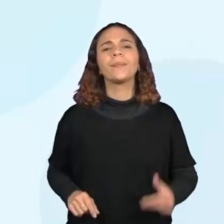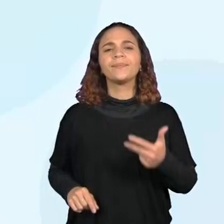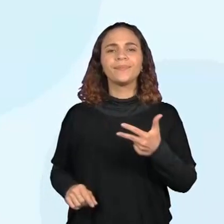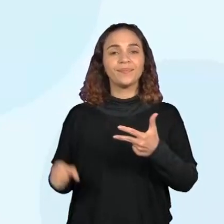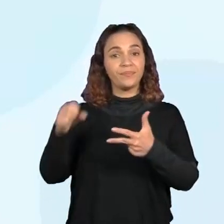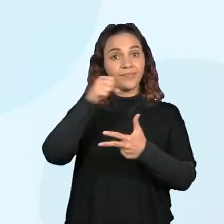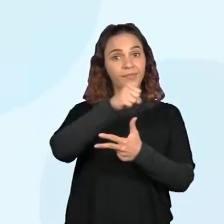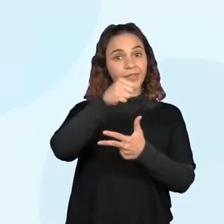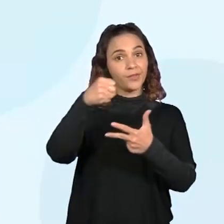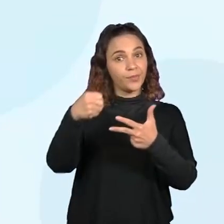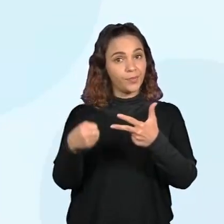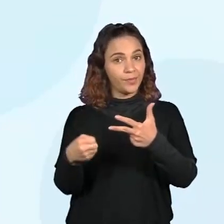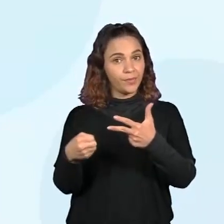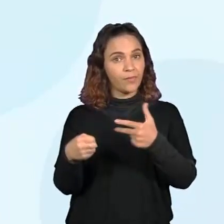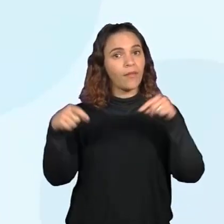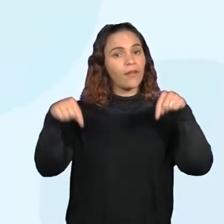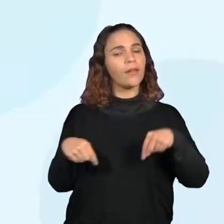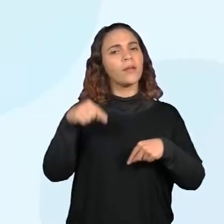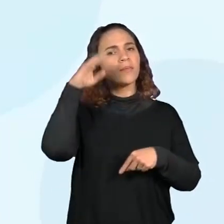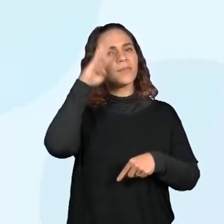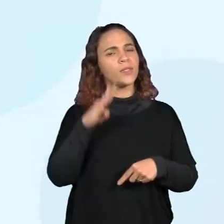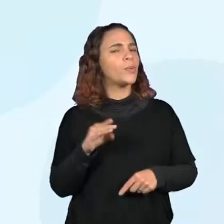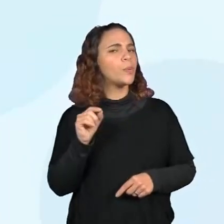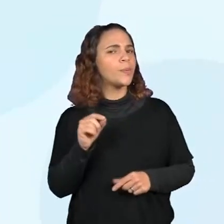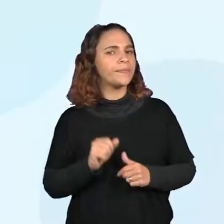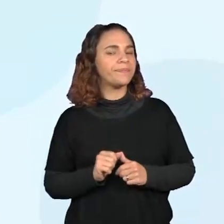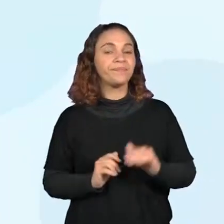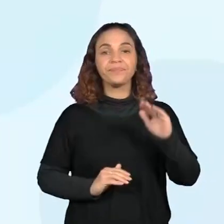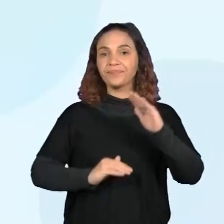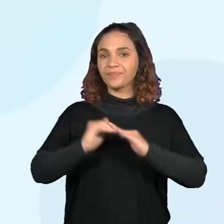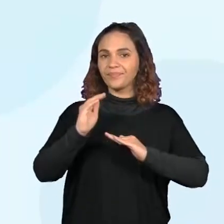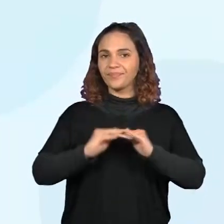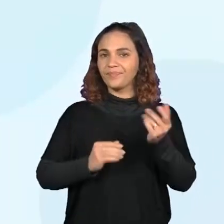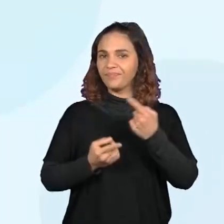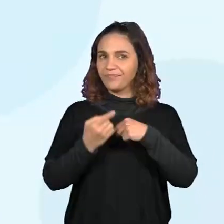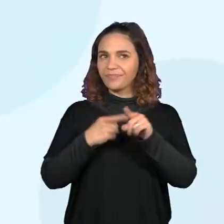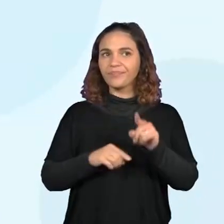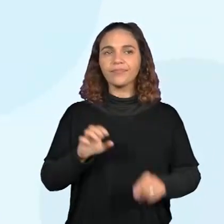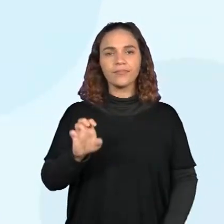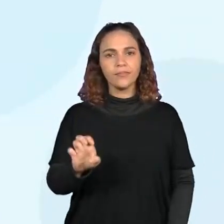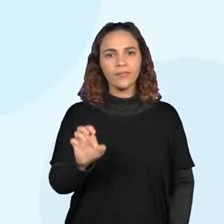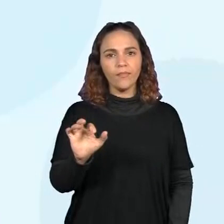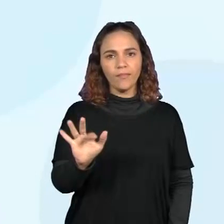no Brasil? A habilidade de hoje é